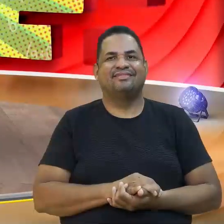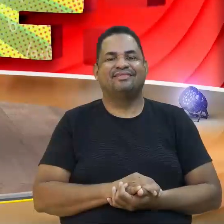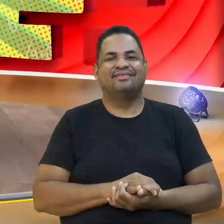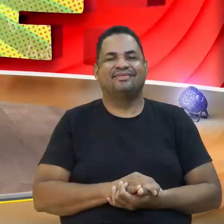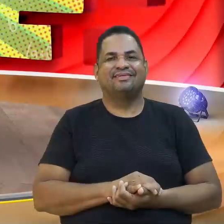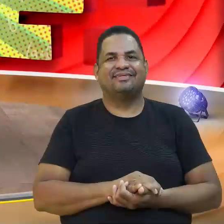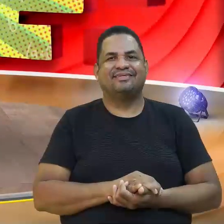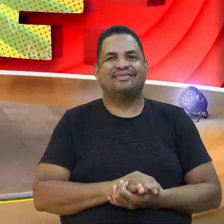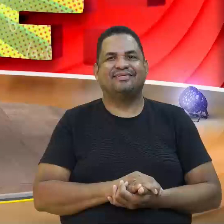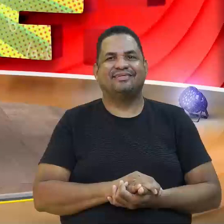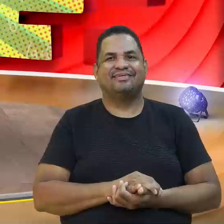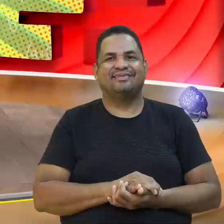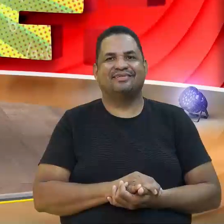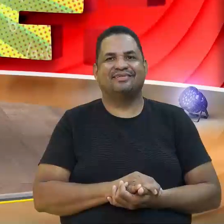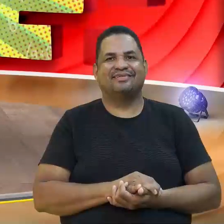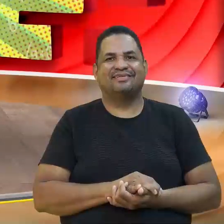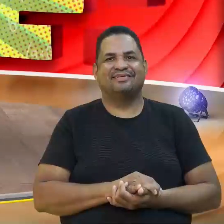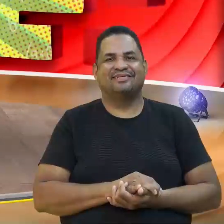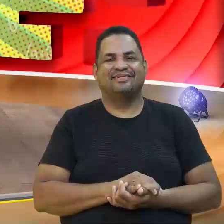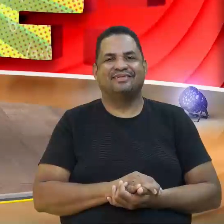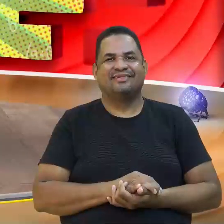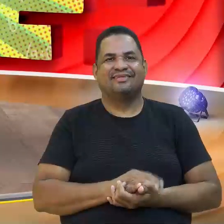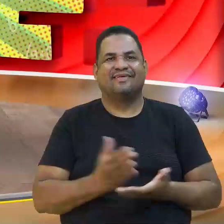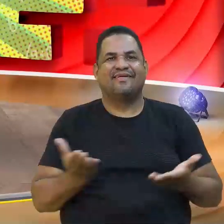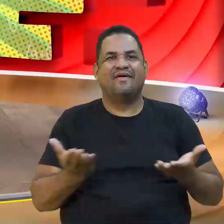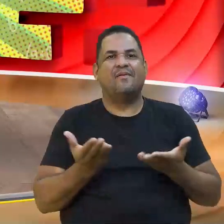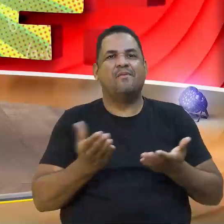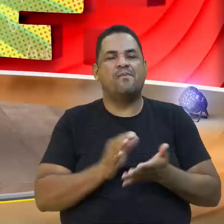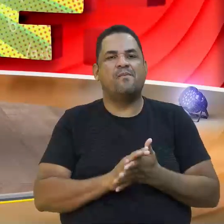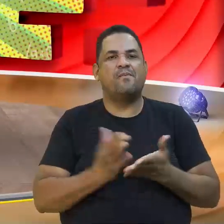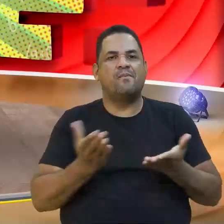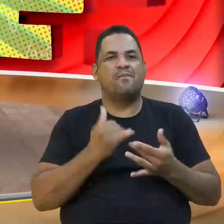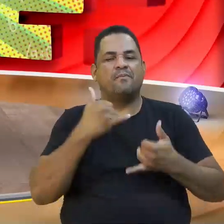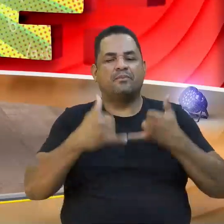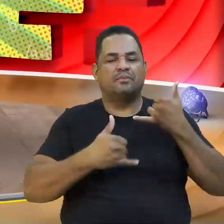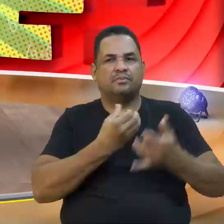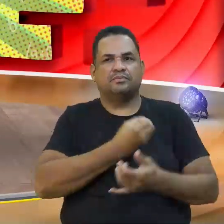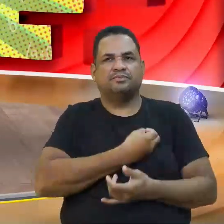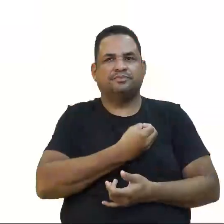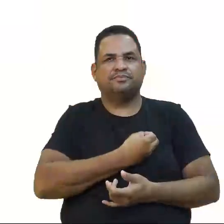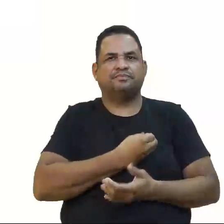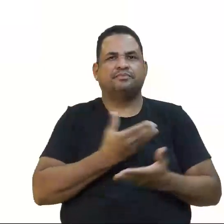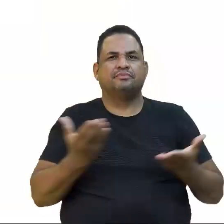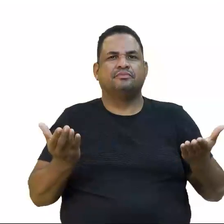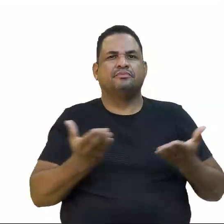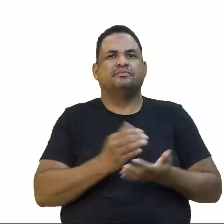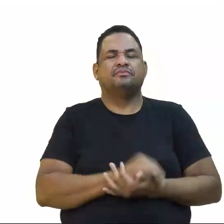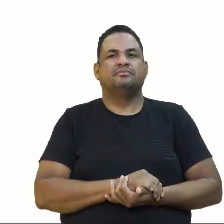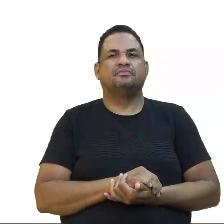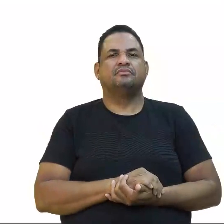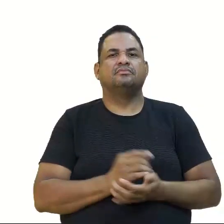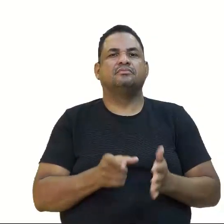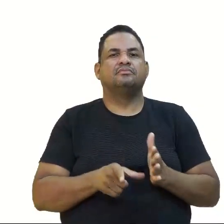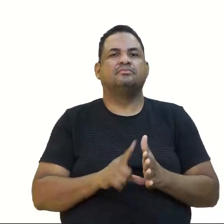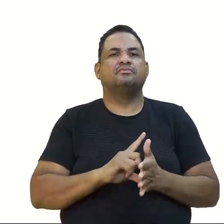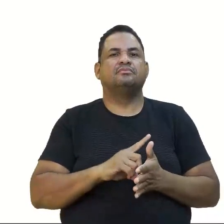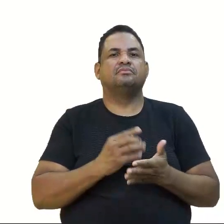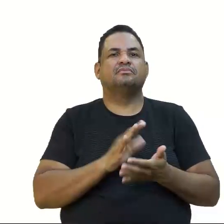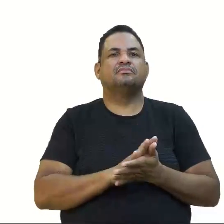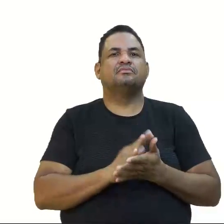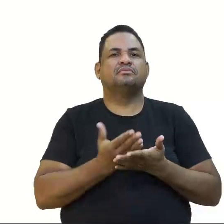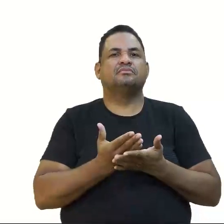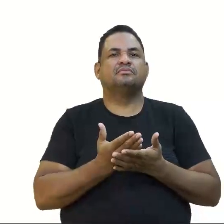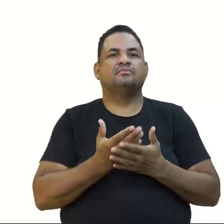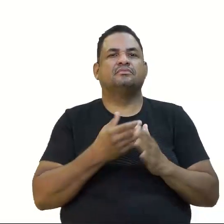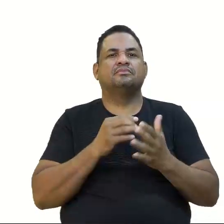matemática. Diamantes. Não se preocupem. Vamos lá então ver agora o Brincando com os Números do dia de hoje? Olha lá. Antes da nossa charadinha, do